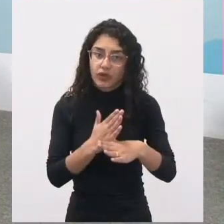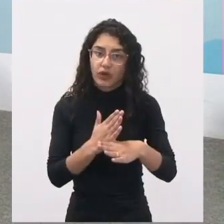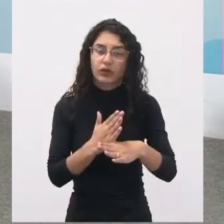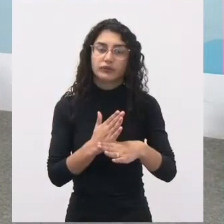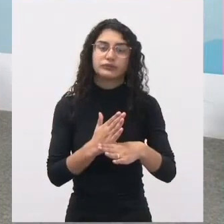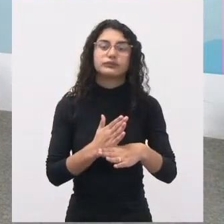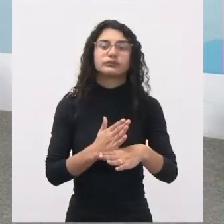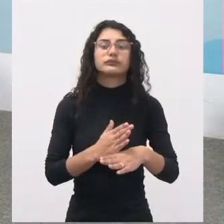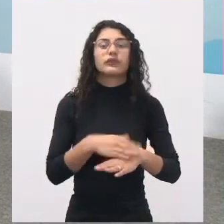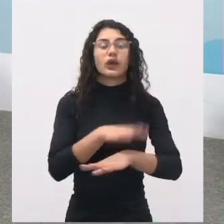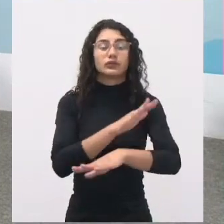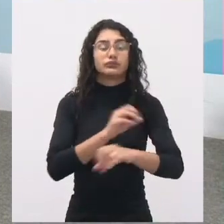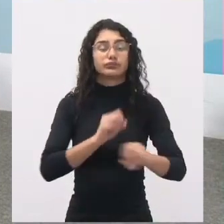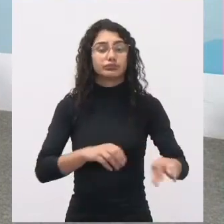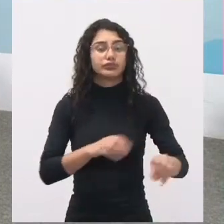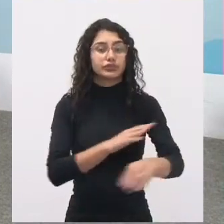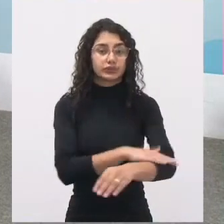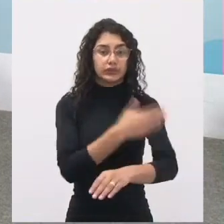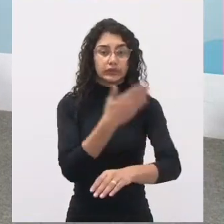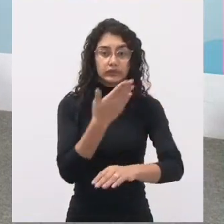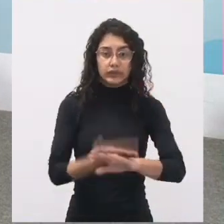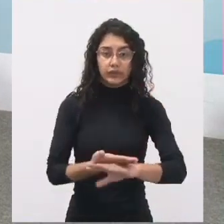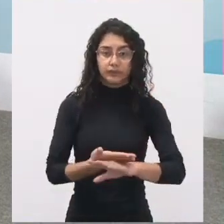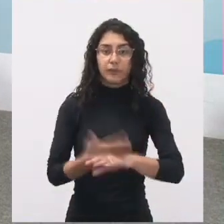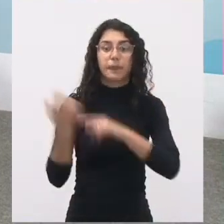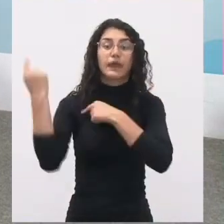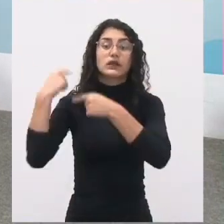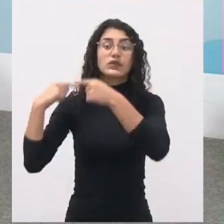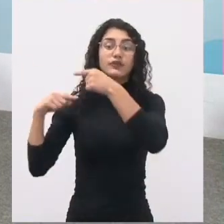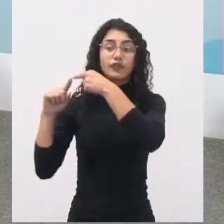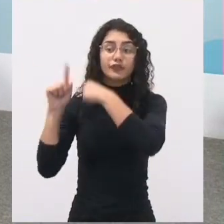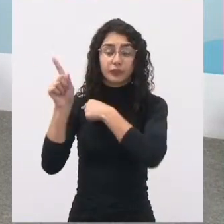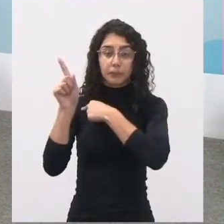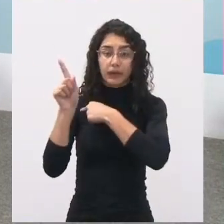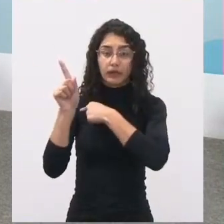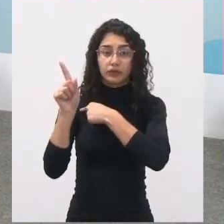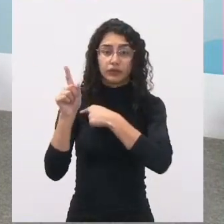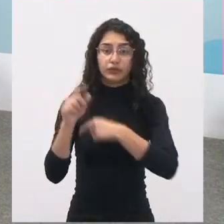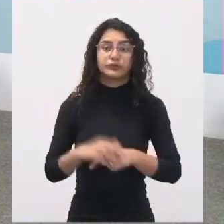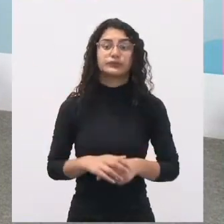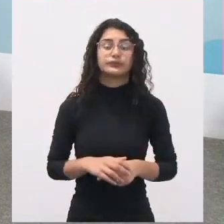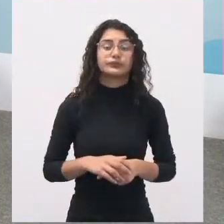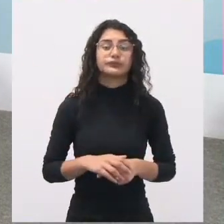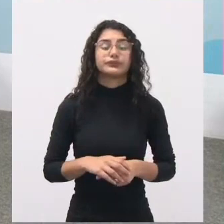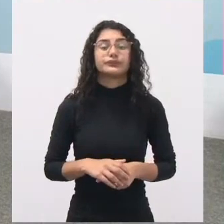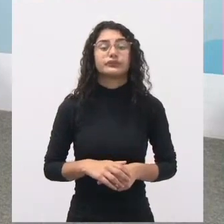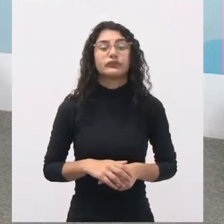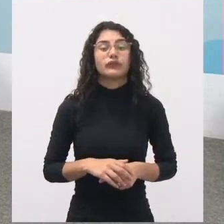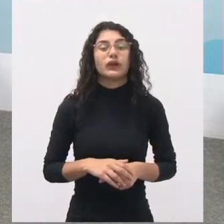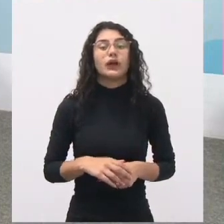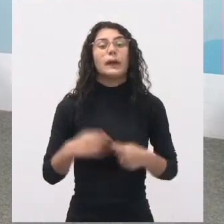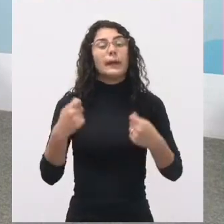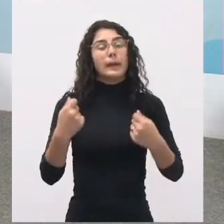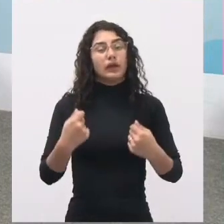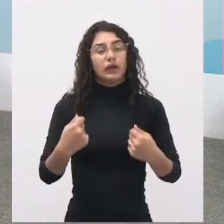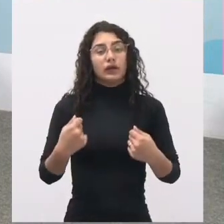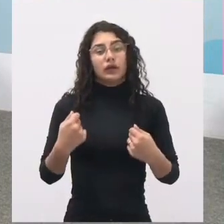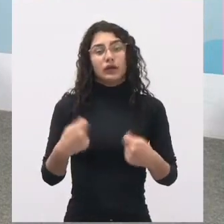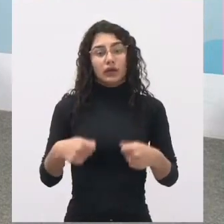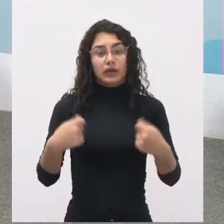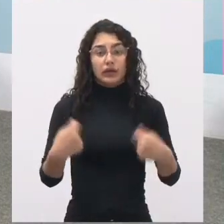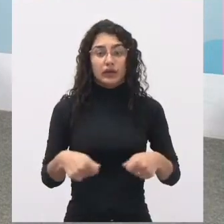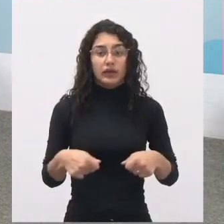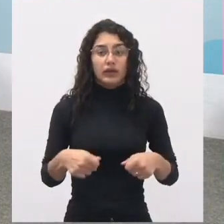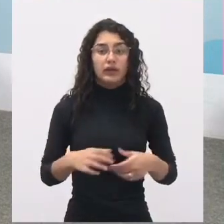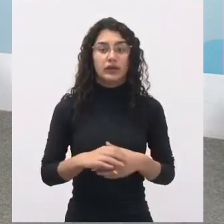bem claro aí para nós que o desenvolvimento da educação integral, ele vai levar em conta as